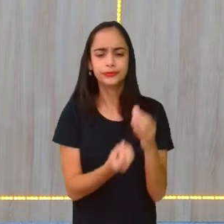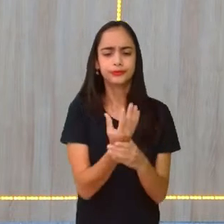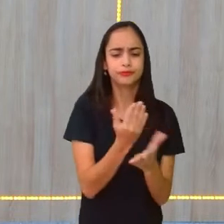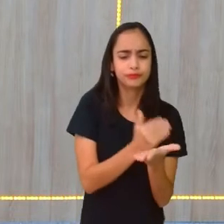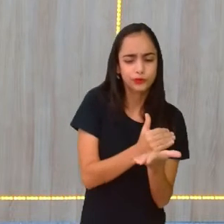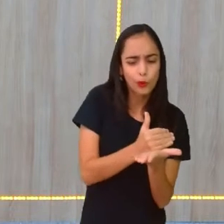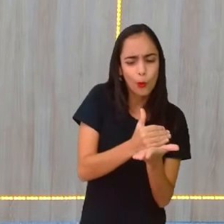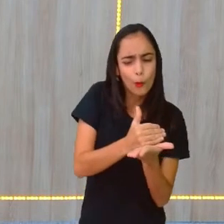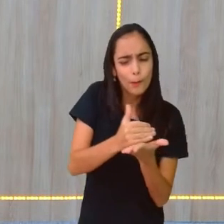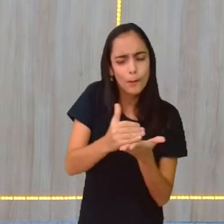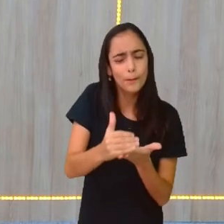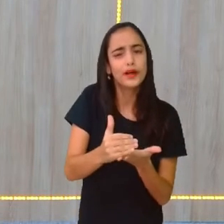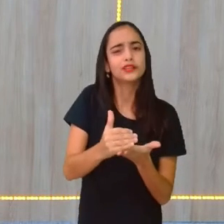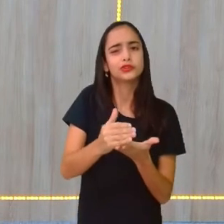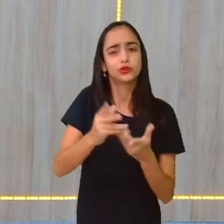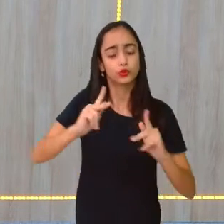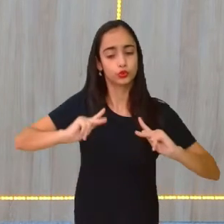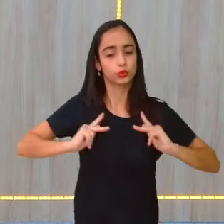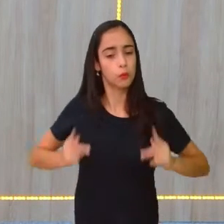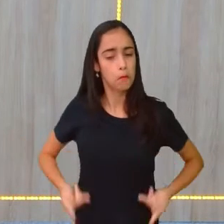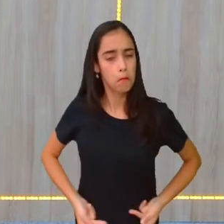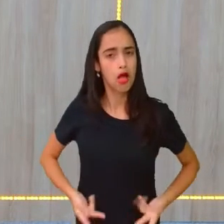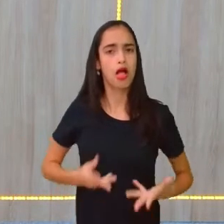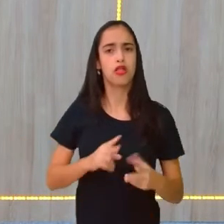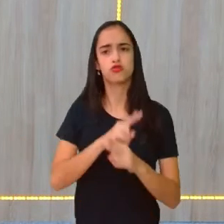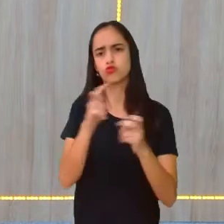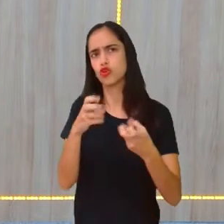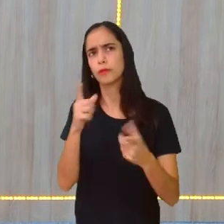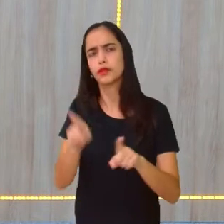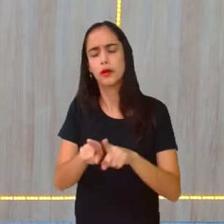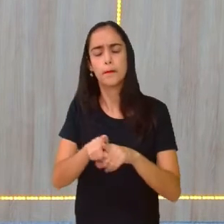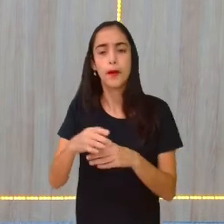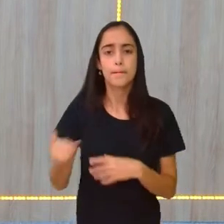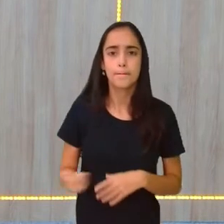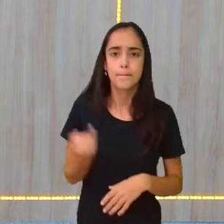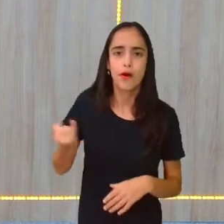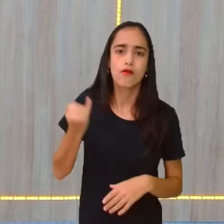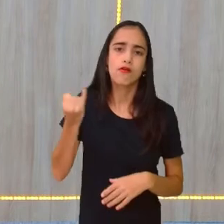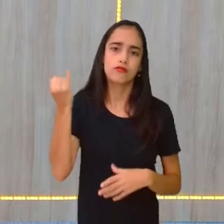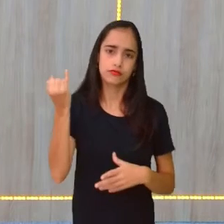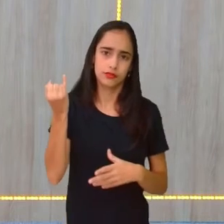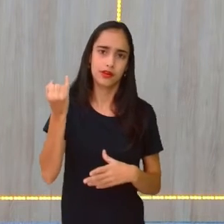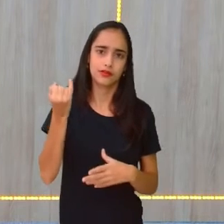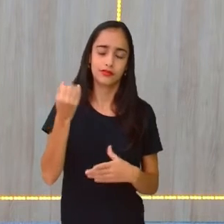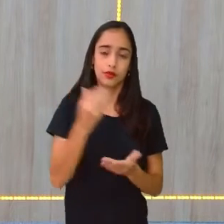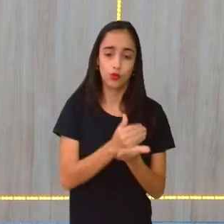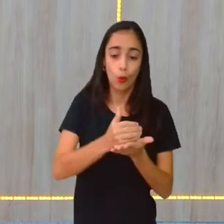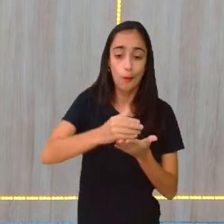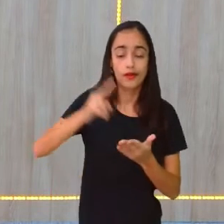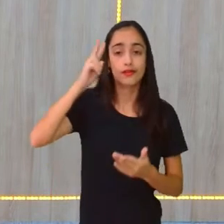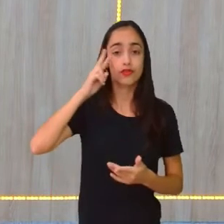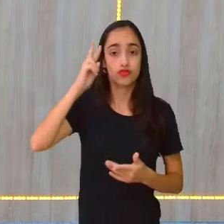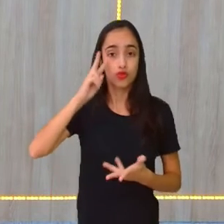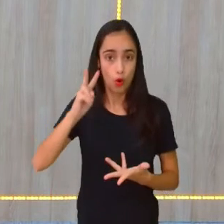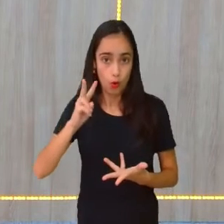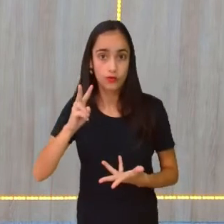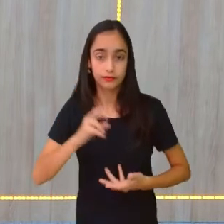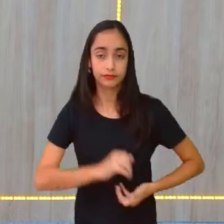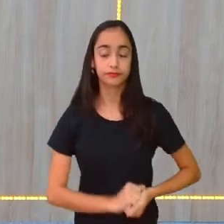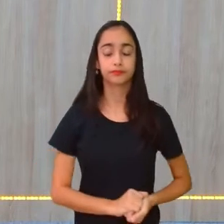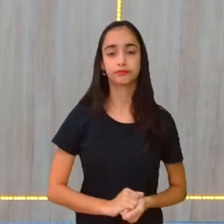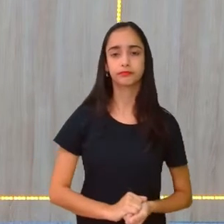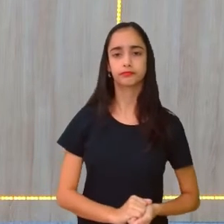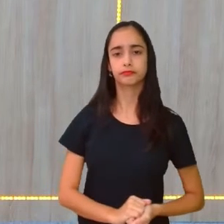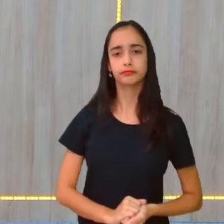sobre a importância do estudo da história, a origem dos seres humanos, as várias teorias a respeito do surgimento dos seres